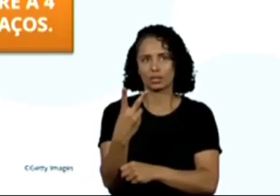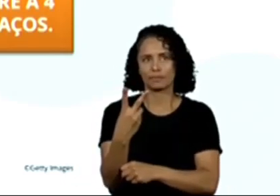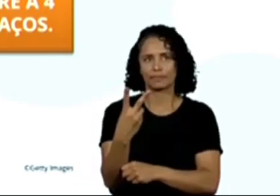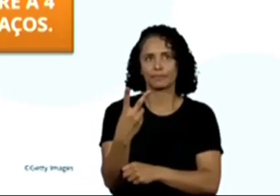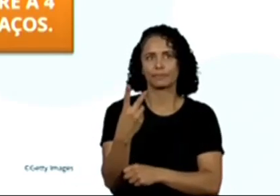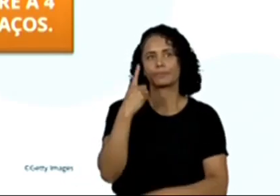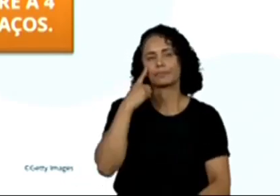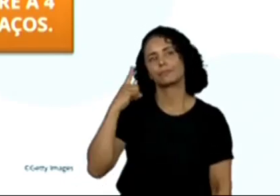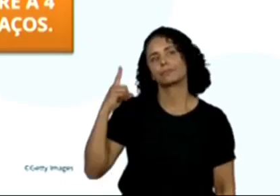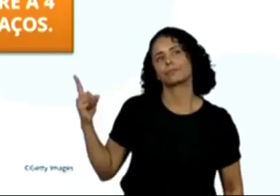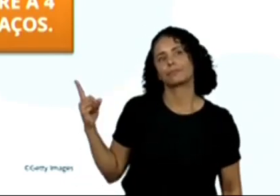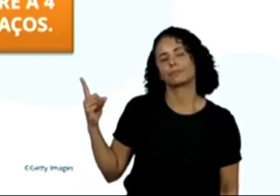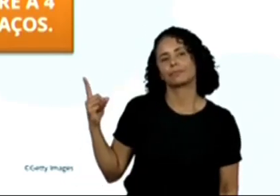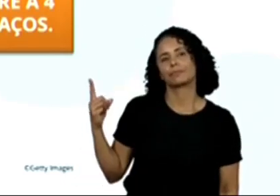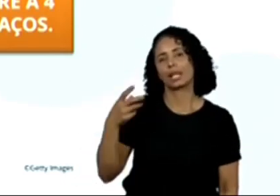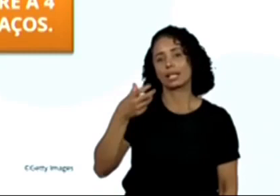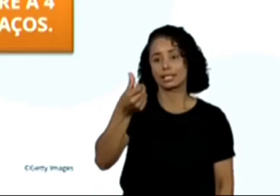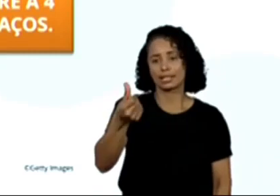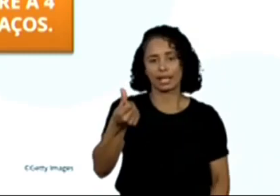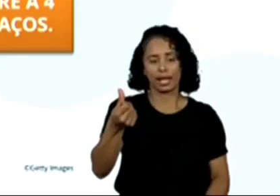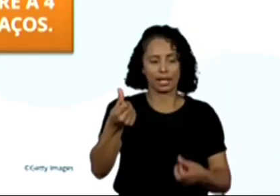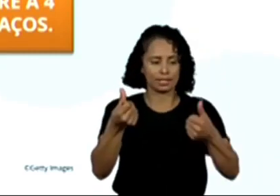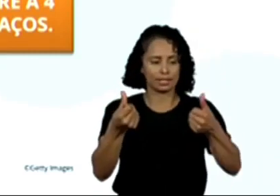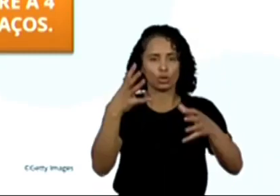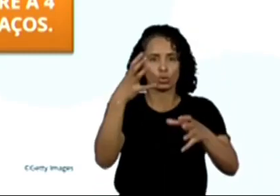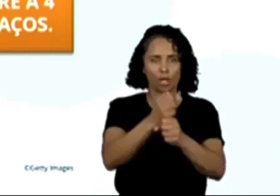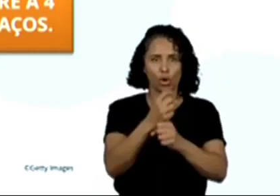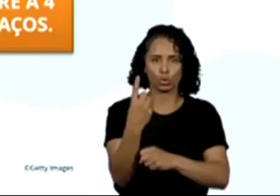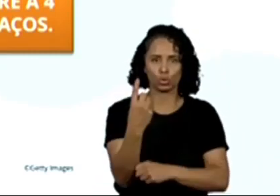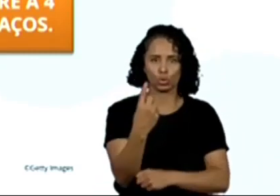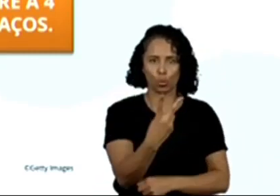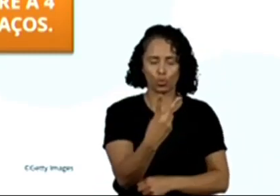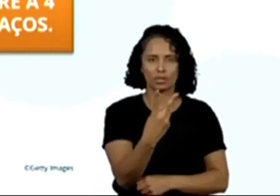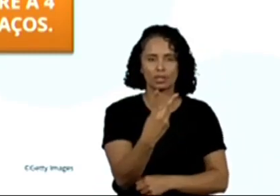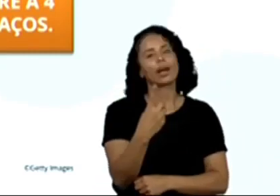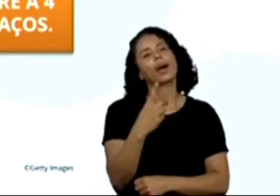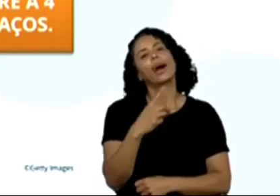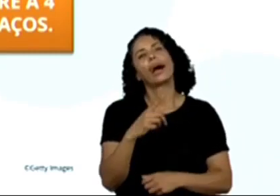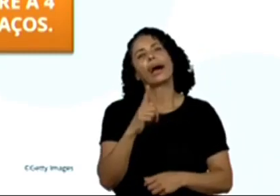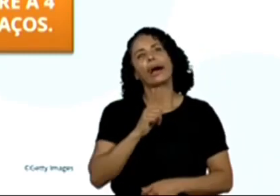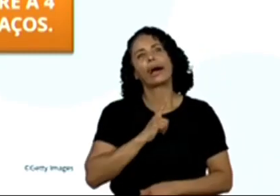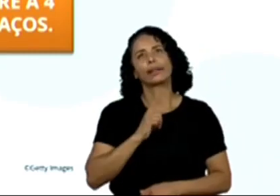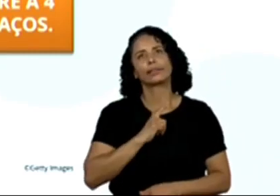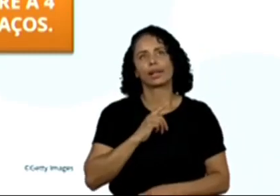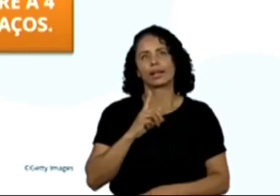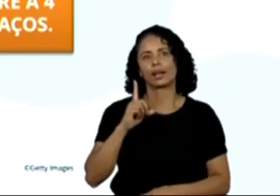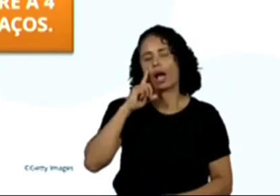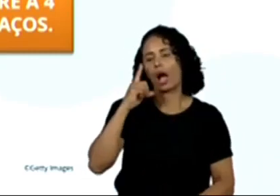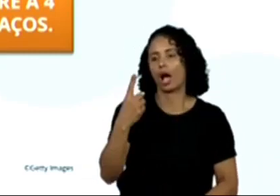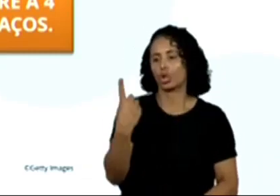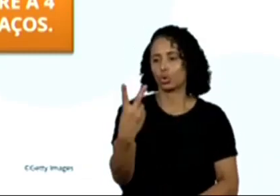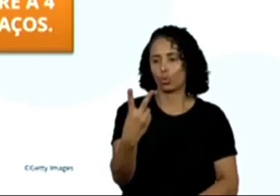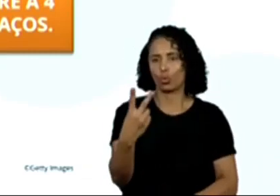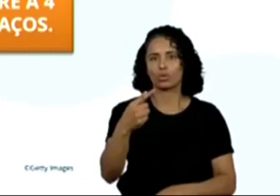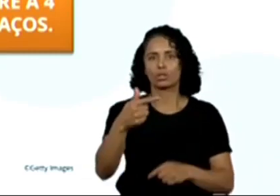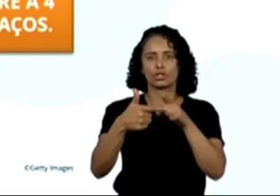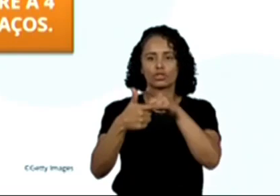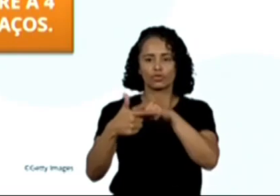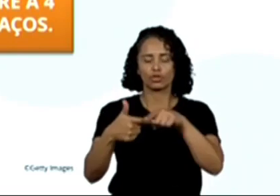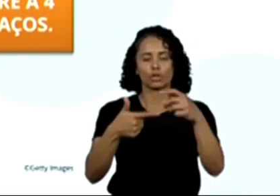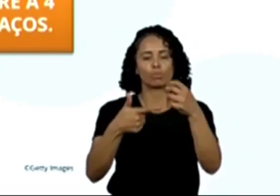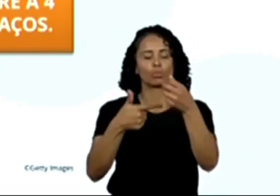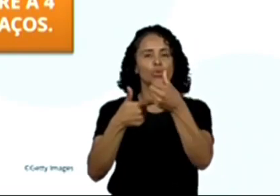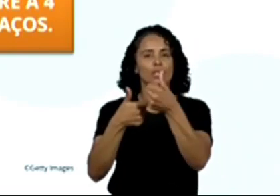tem ali 4 pedaços. E aí, como sempre, eu coloquei uma notinha bonitinha. Nota, a terça parte de